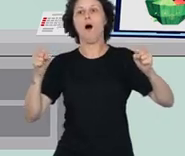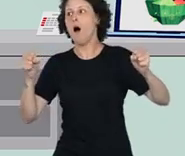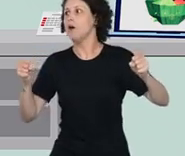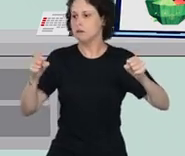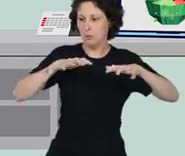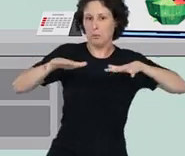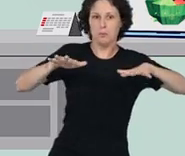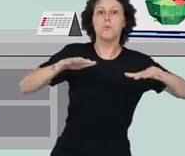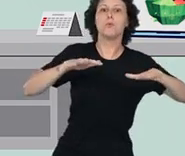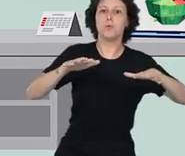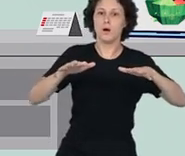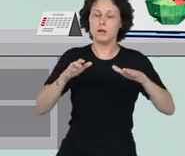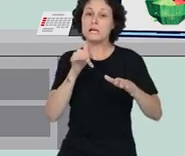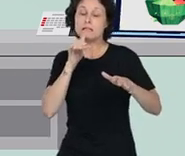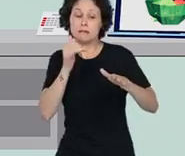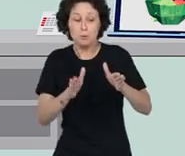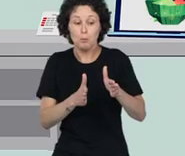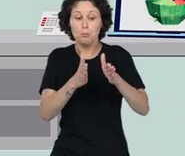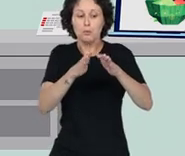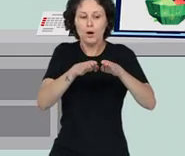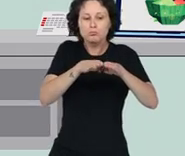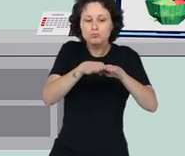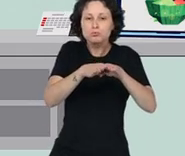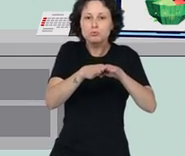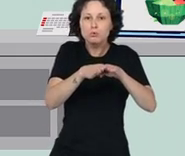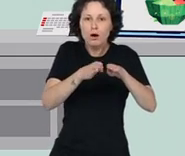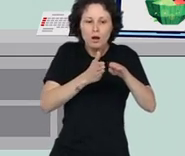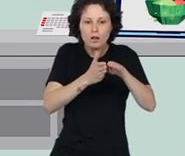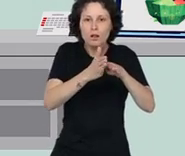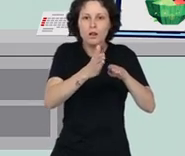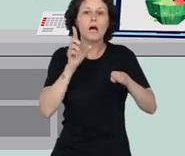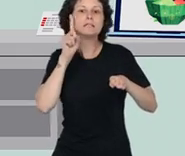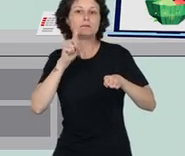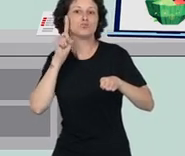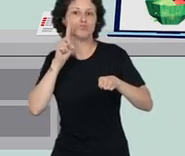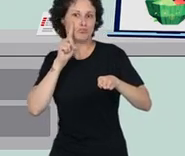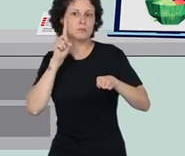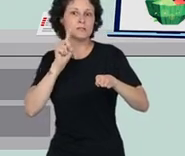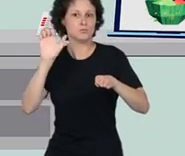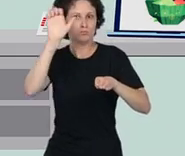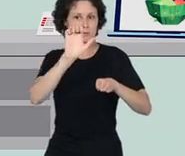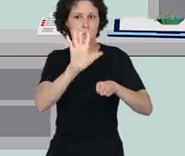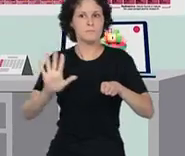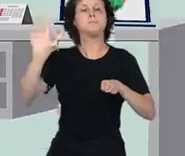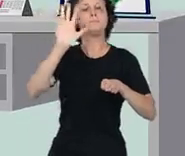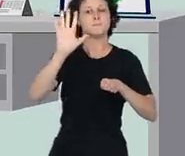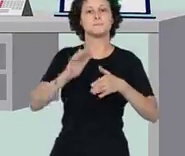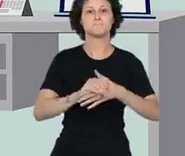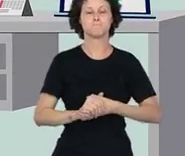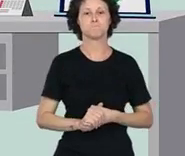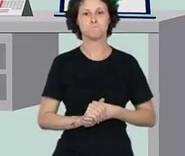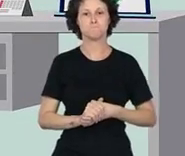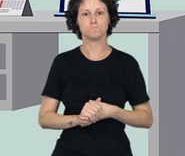relevo, como por exemplo a falha de San Andreas lá nos Estados Unidos. Legal, né? Bora continuar?